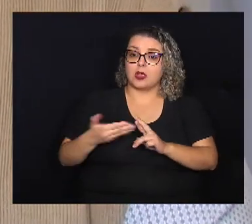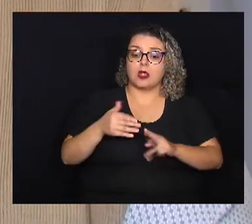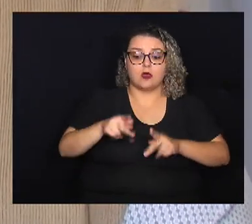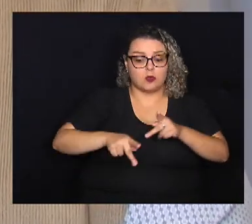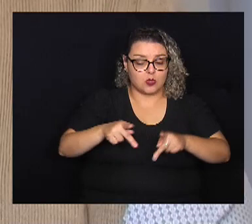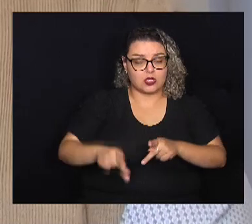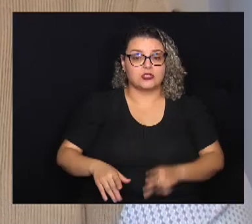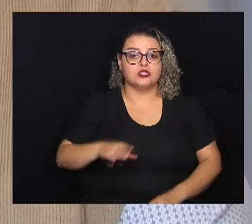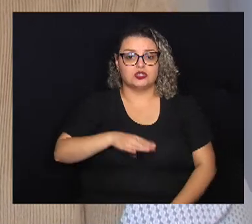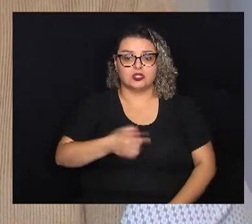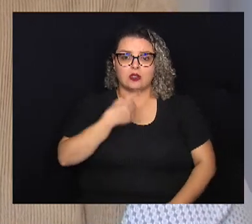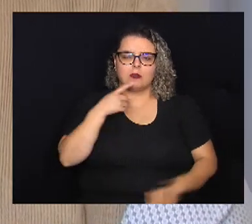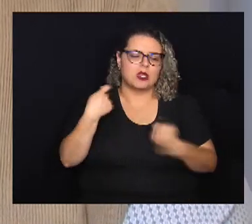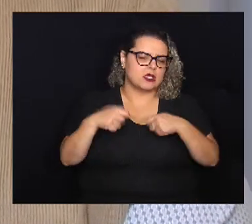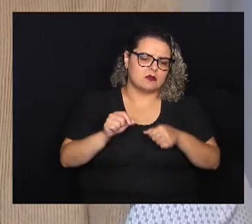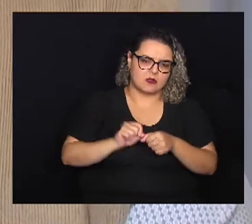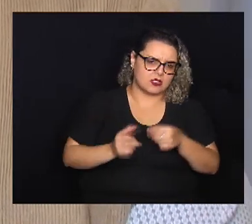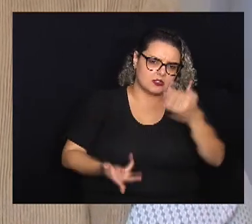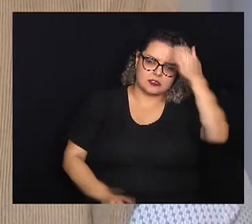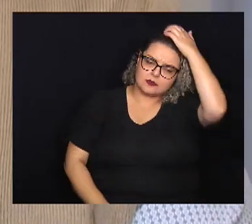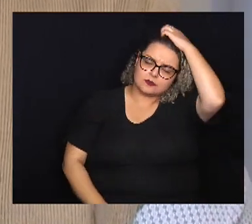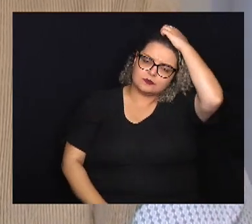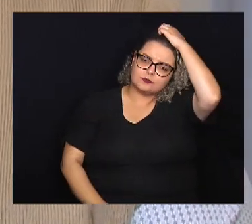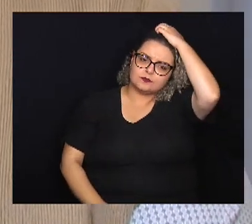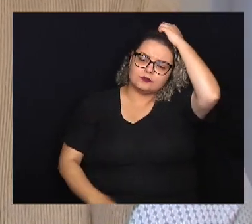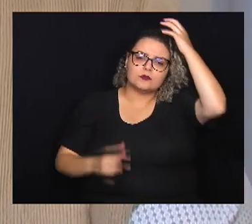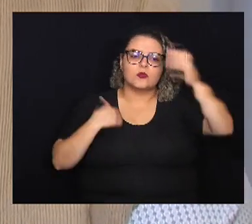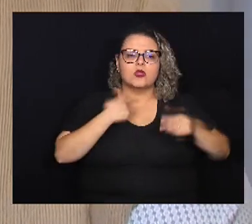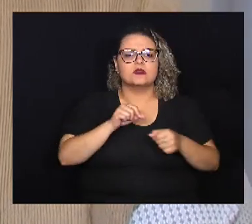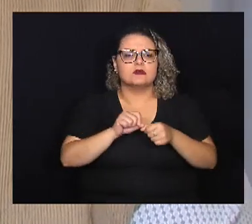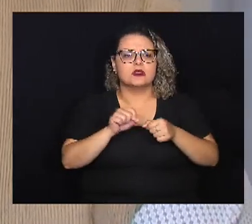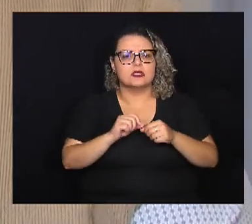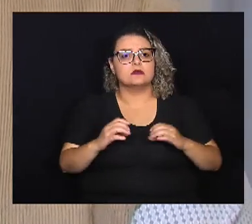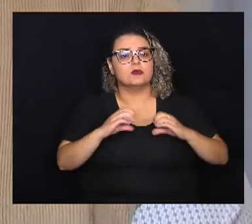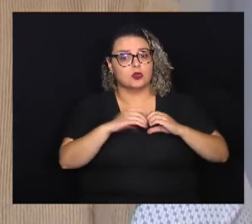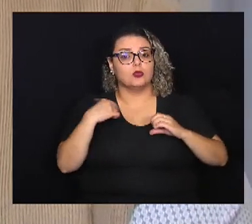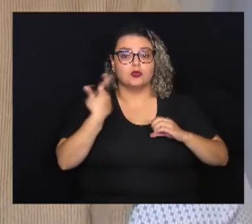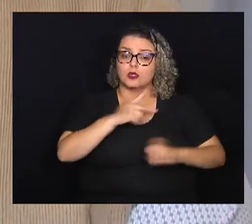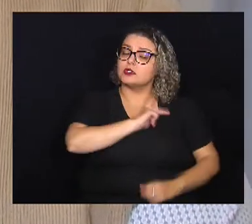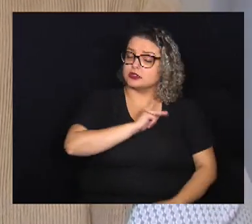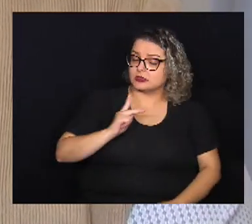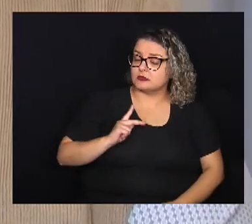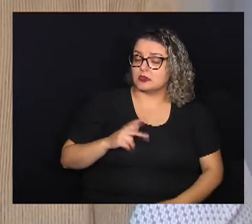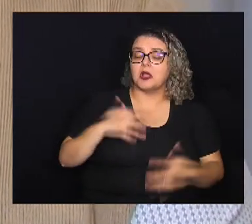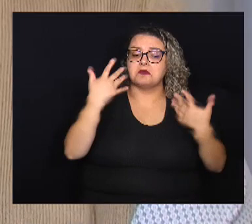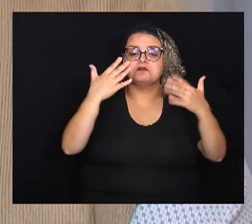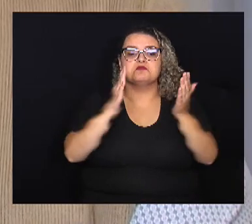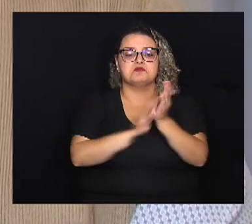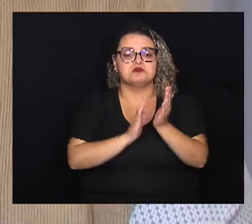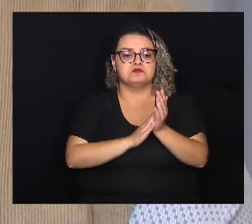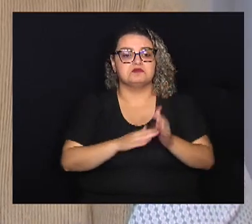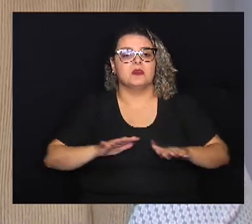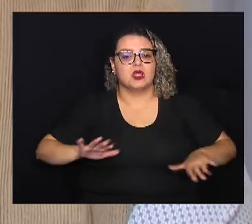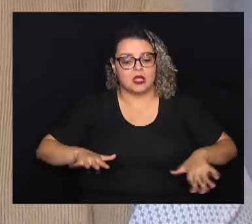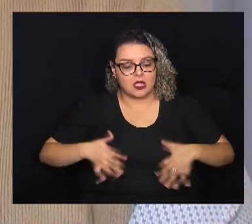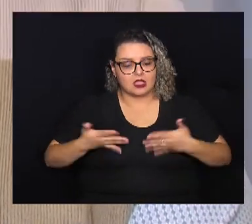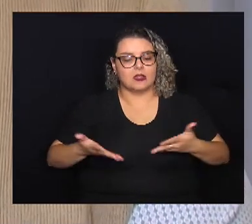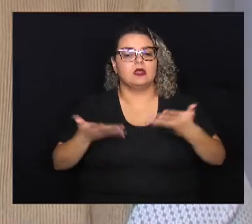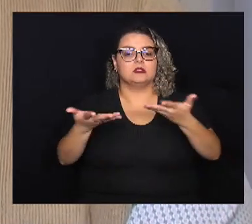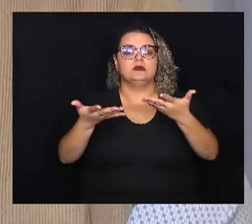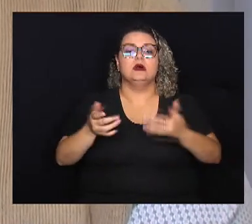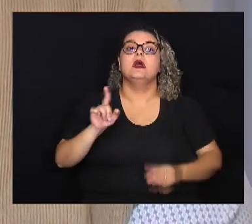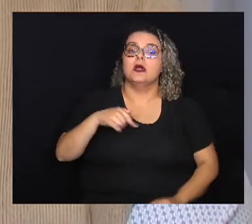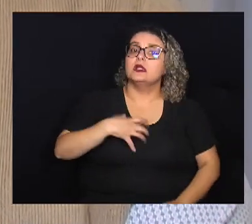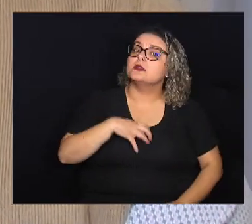Campinas, tem que fazer isso. Nós fazemos de coração, o presidente está de parabéns pelas suas ações, porque é dessa